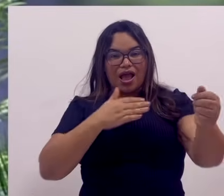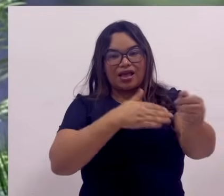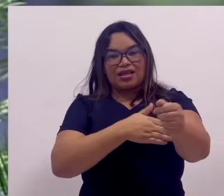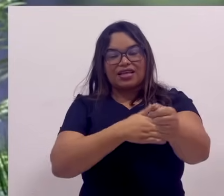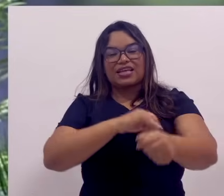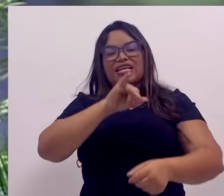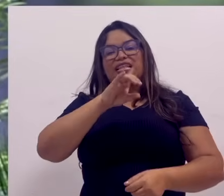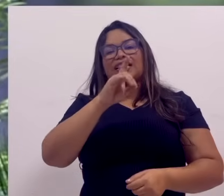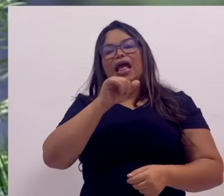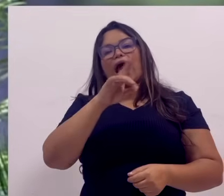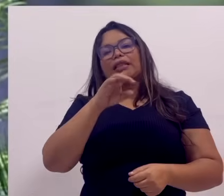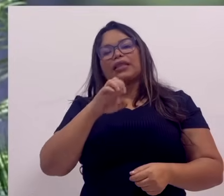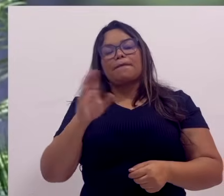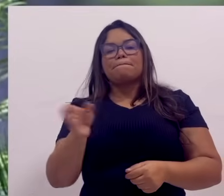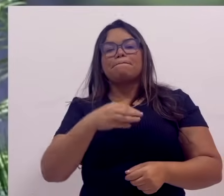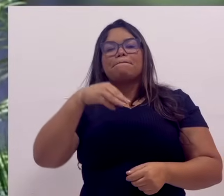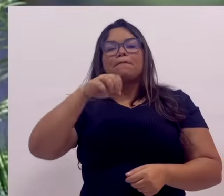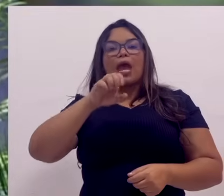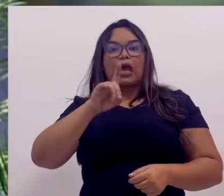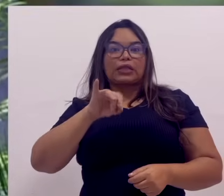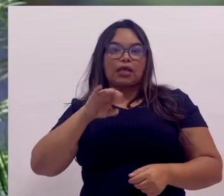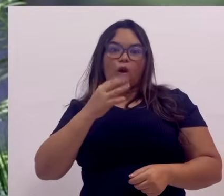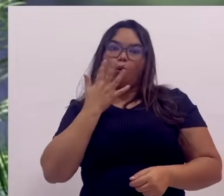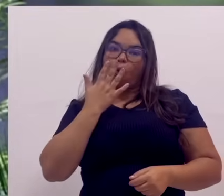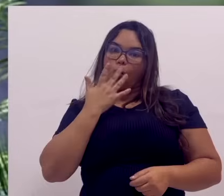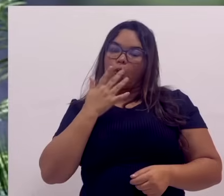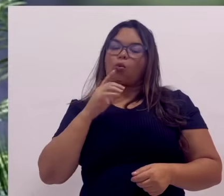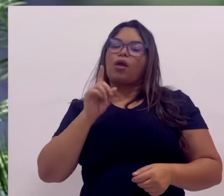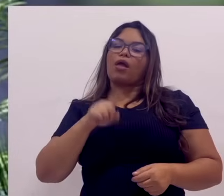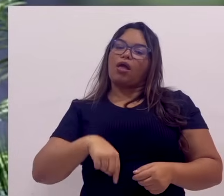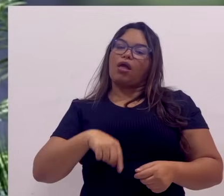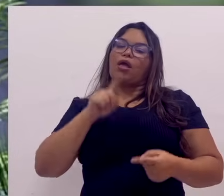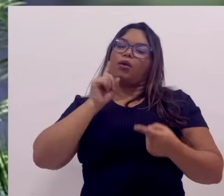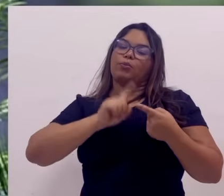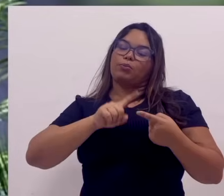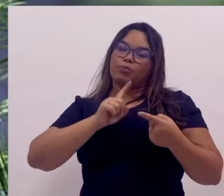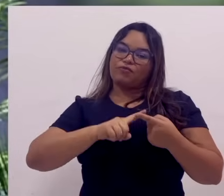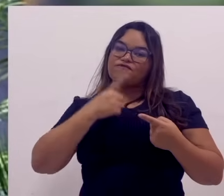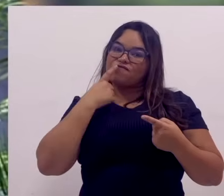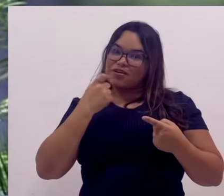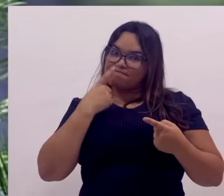Muito interessante. E essas cores têm um significado muito especial.